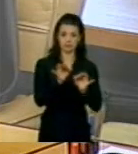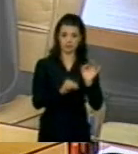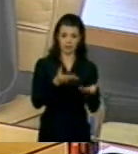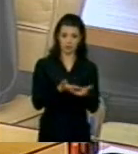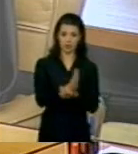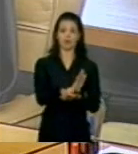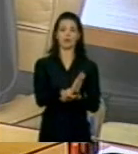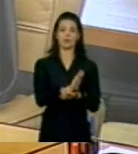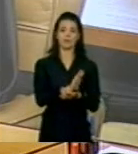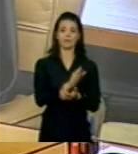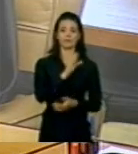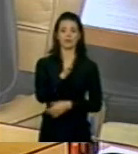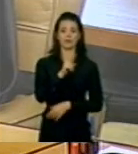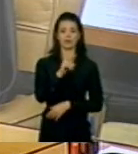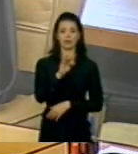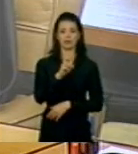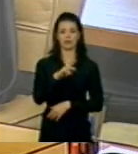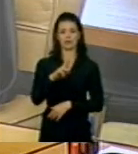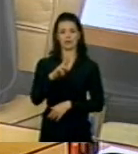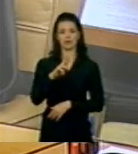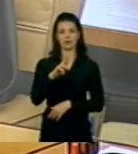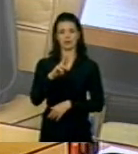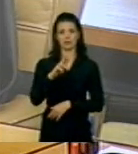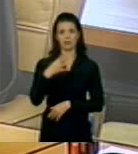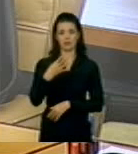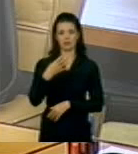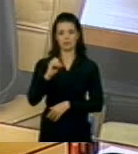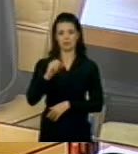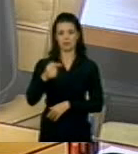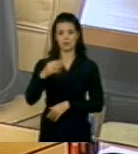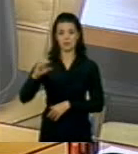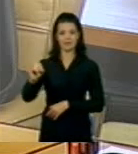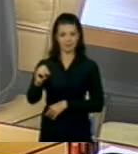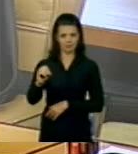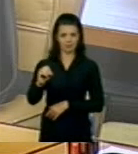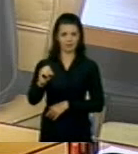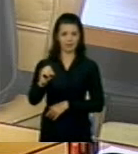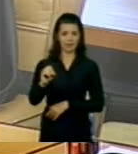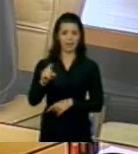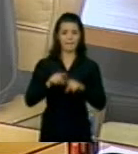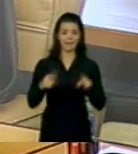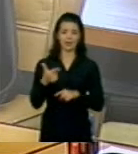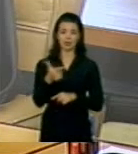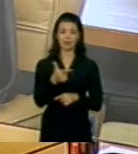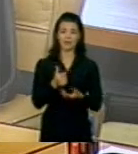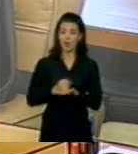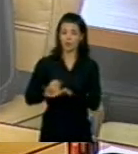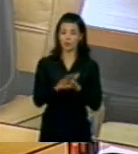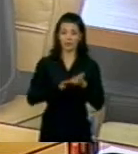ação cautelar 4070, sem a respectiva possibilidade de controle político pelas casas